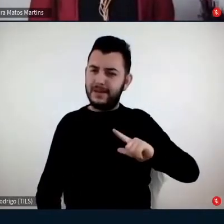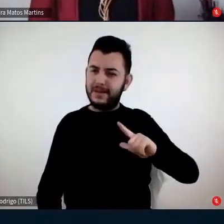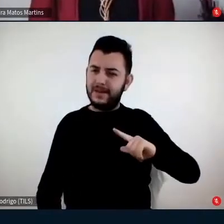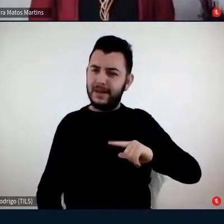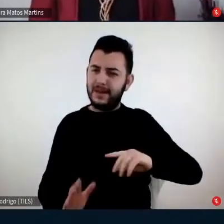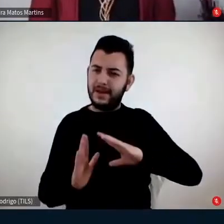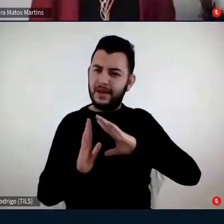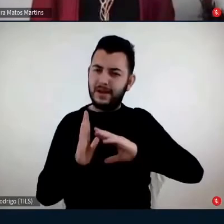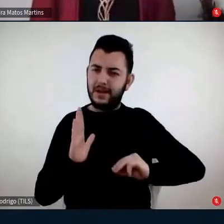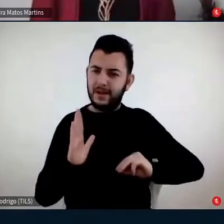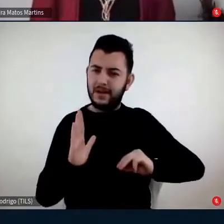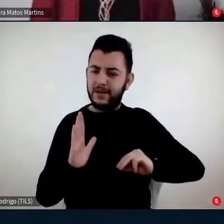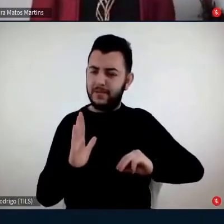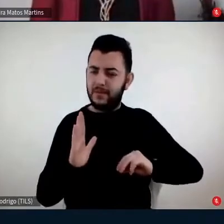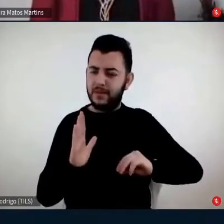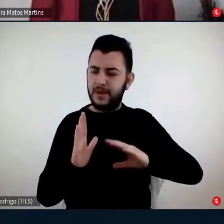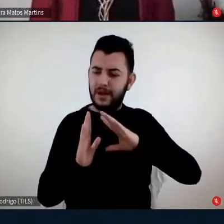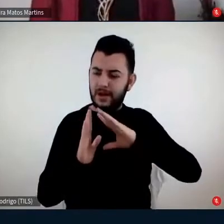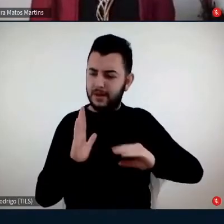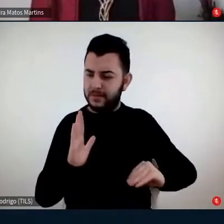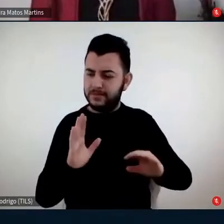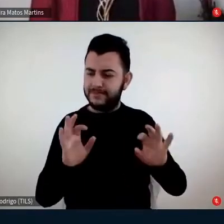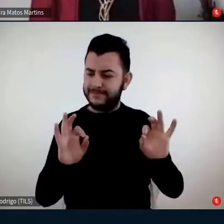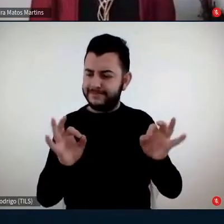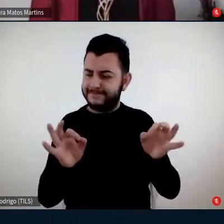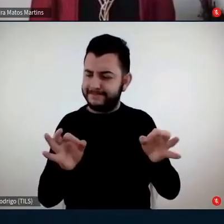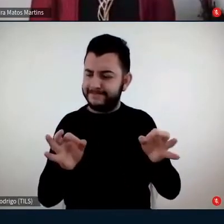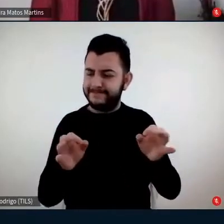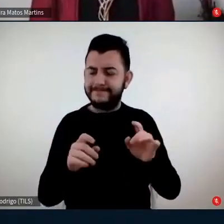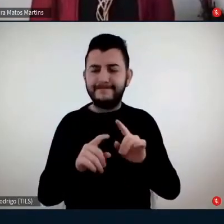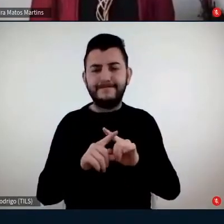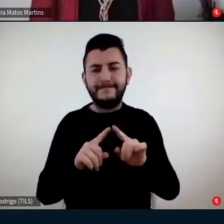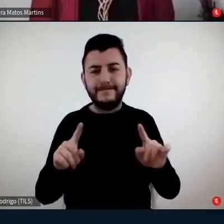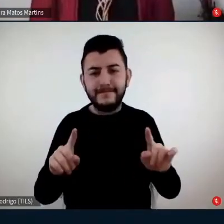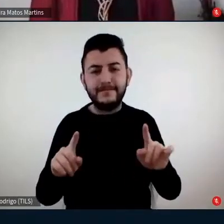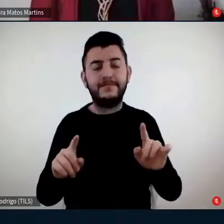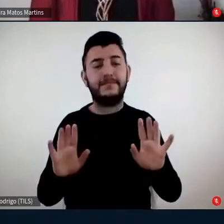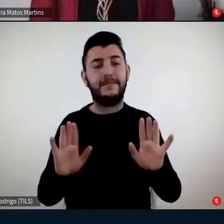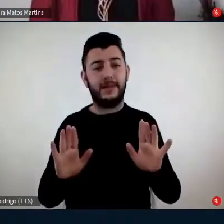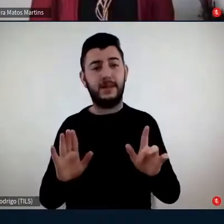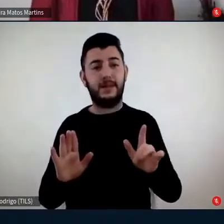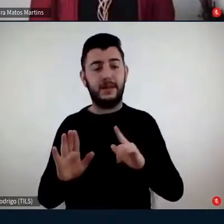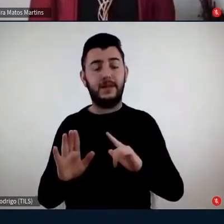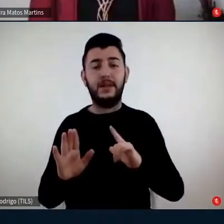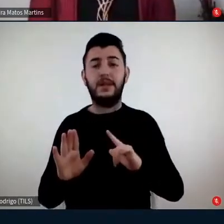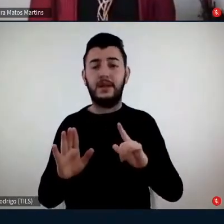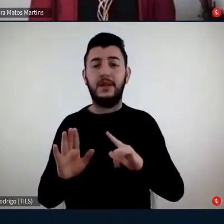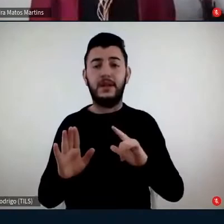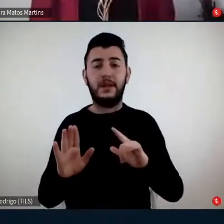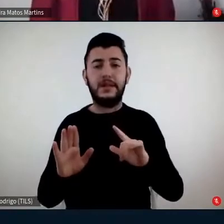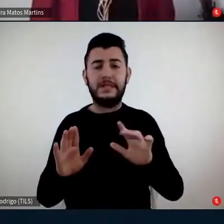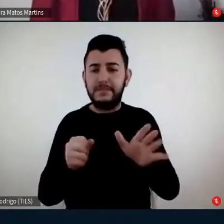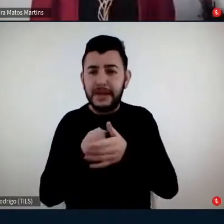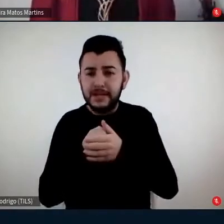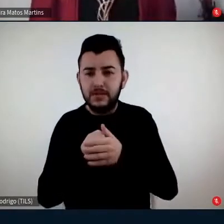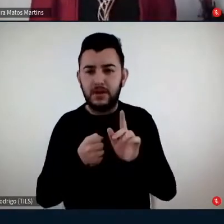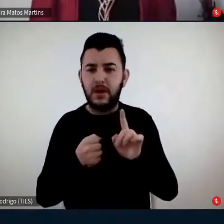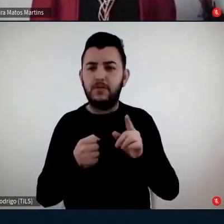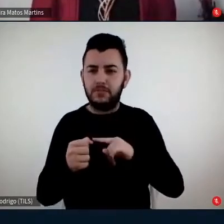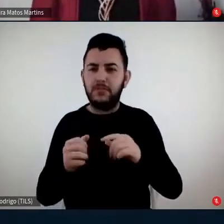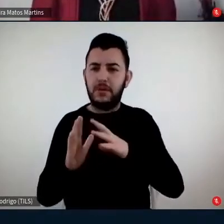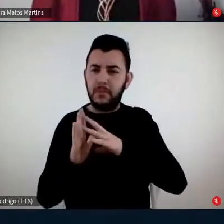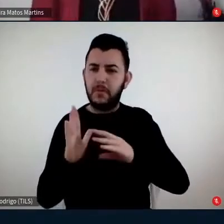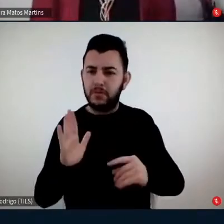modelos explícitos. Mas existiam modelos implícitos, porque toda ação ela se respalda em algum